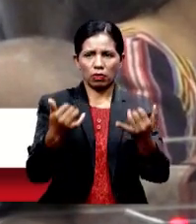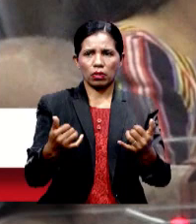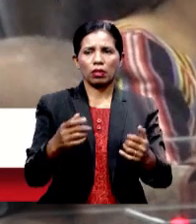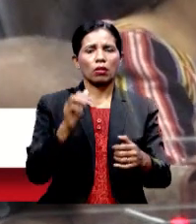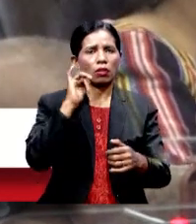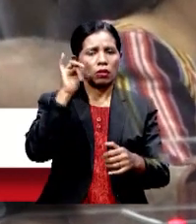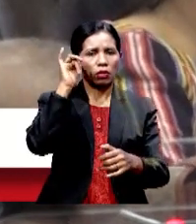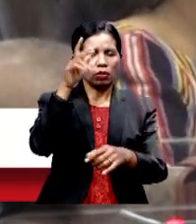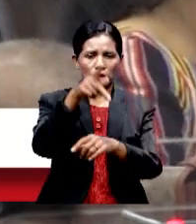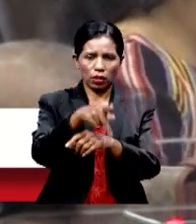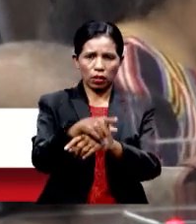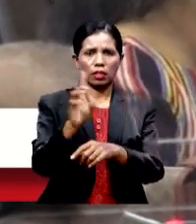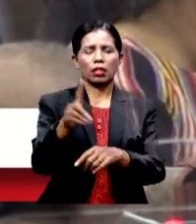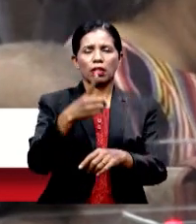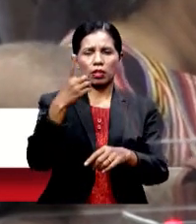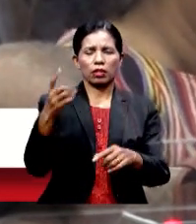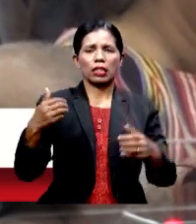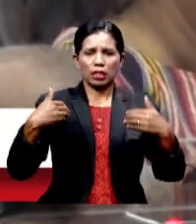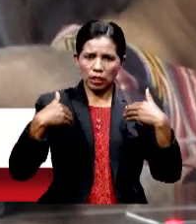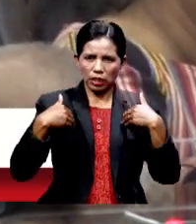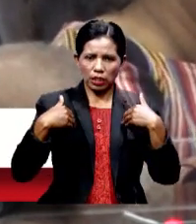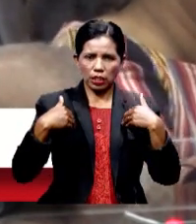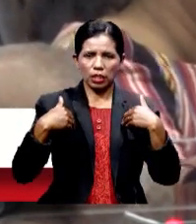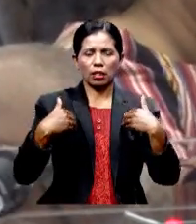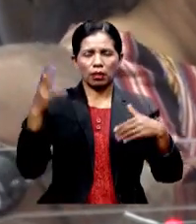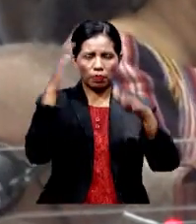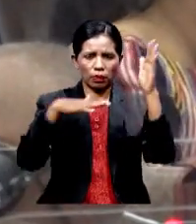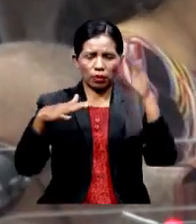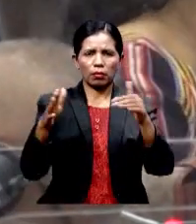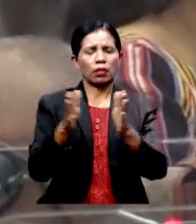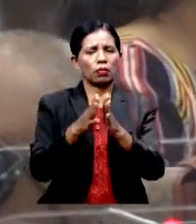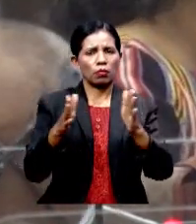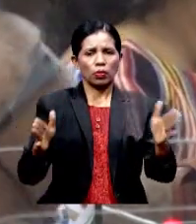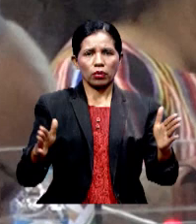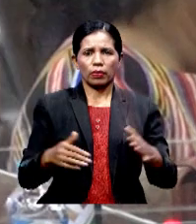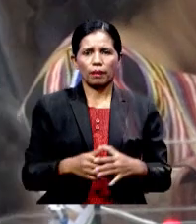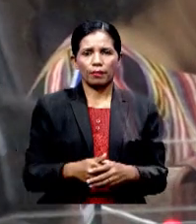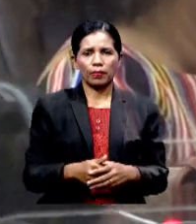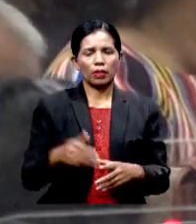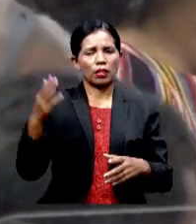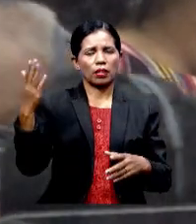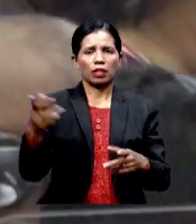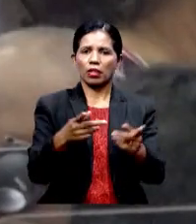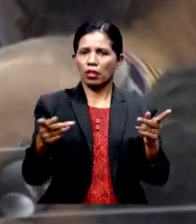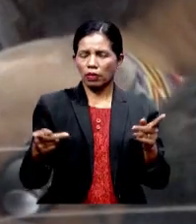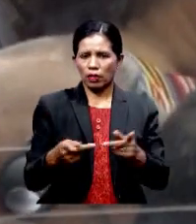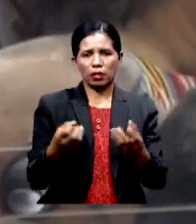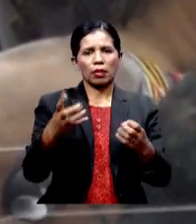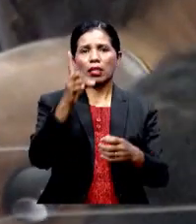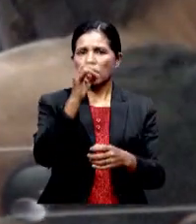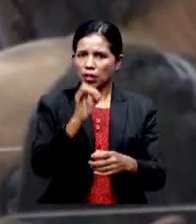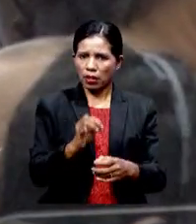ohin to inda der hamusu situasaun be maladun diak. Ia pa fatin hira kera si